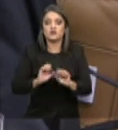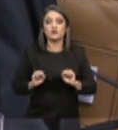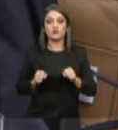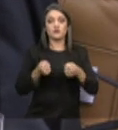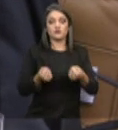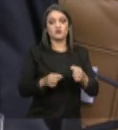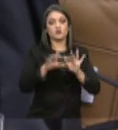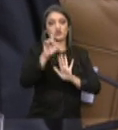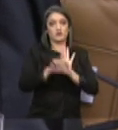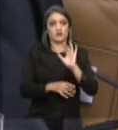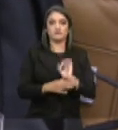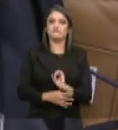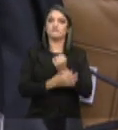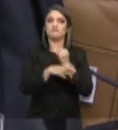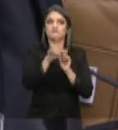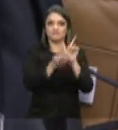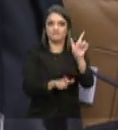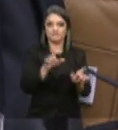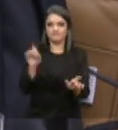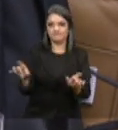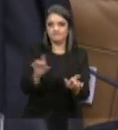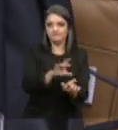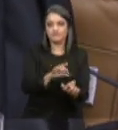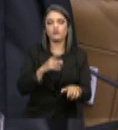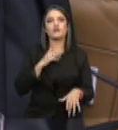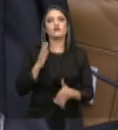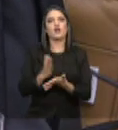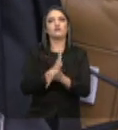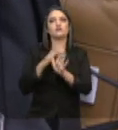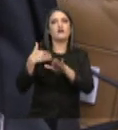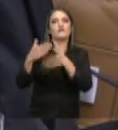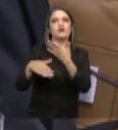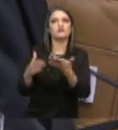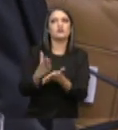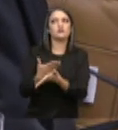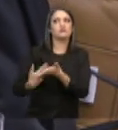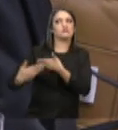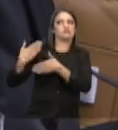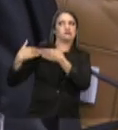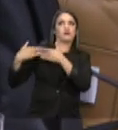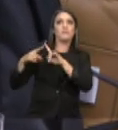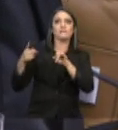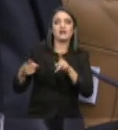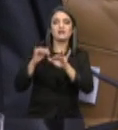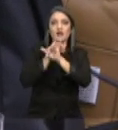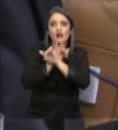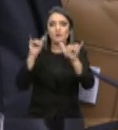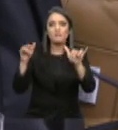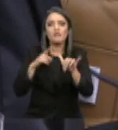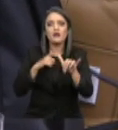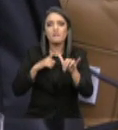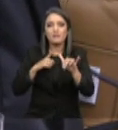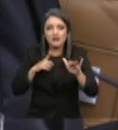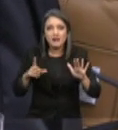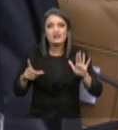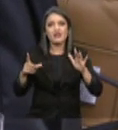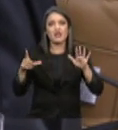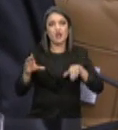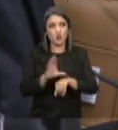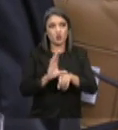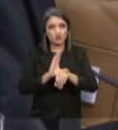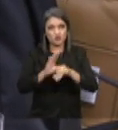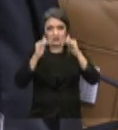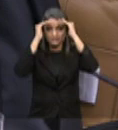e garantias individuais entre avanços e retrocessos a sua campanha pela legalidade constitucional